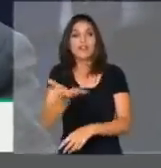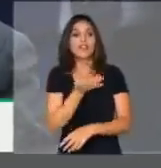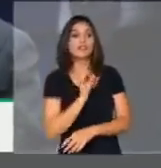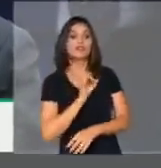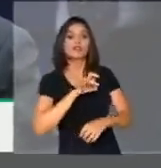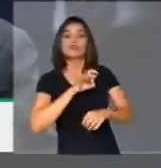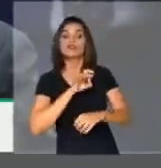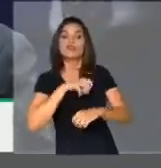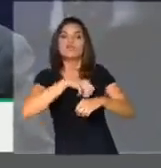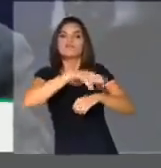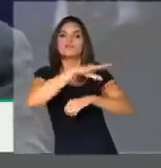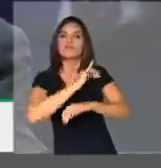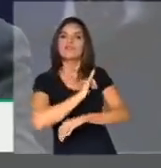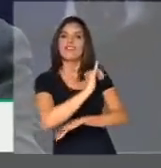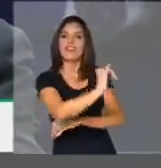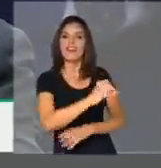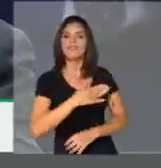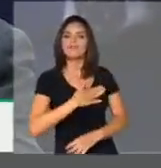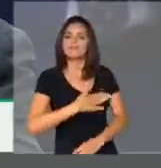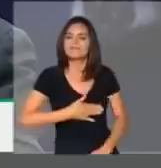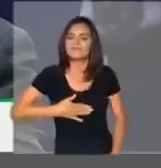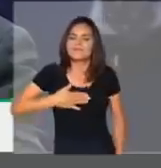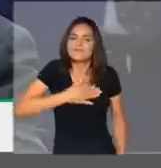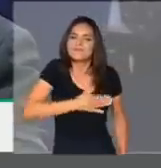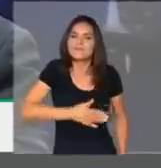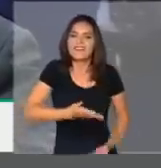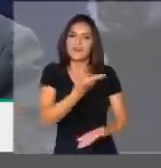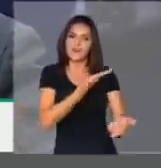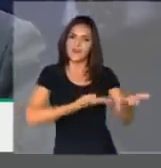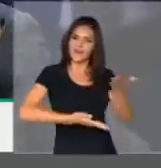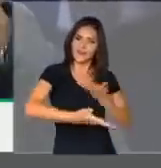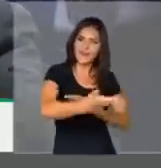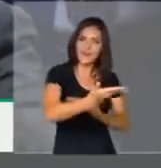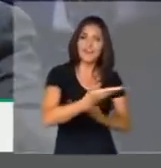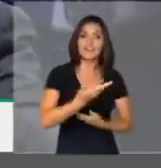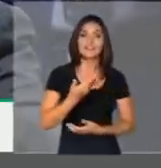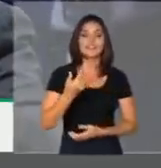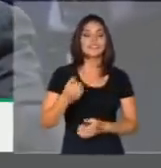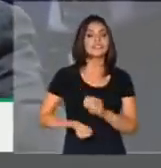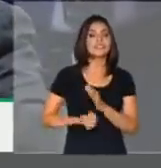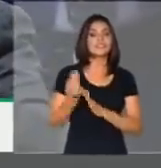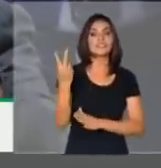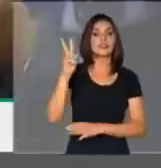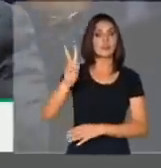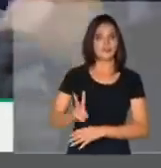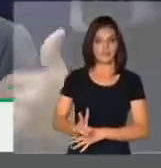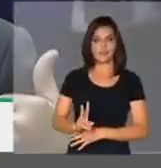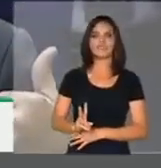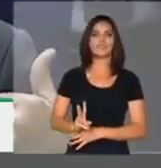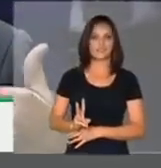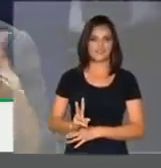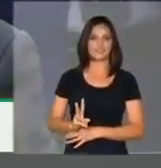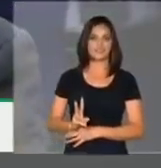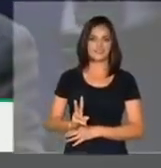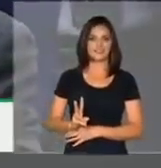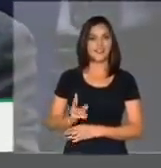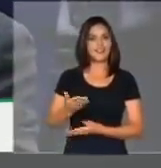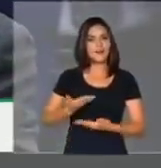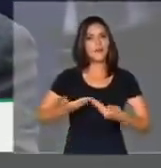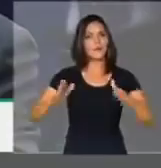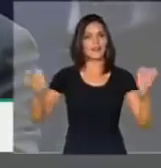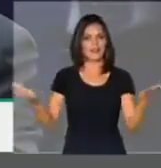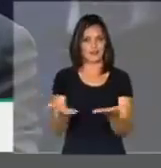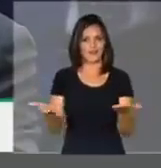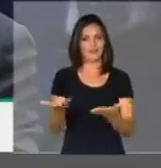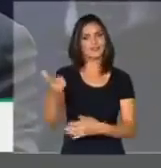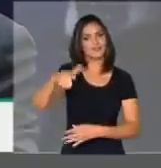honra compartilhar com Vossa Excelência deste segundo mandato que inicia e do meu primeiro mandato, e